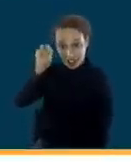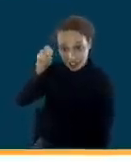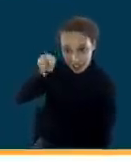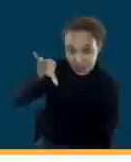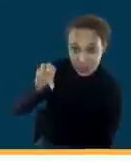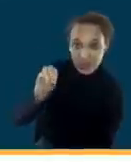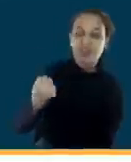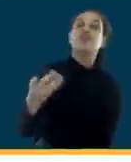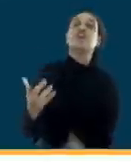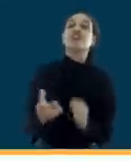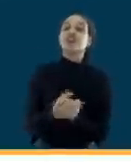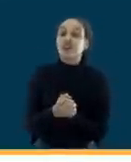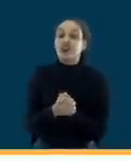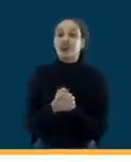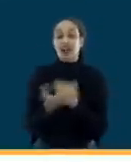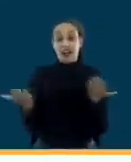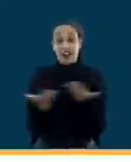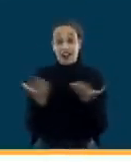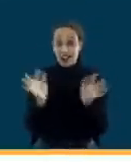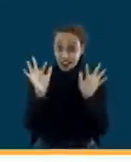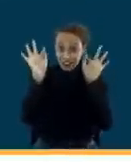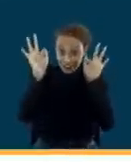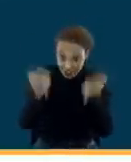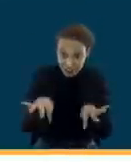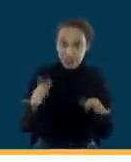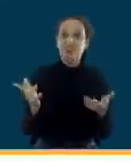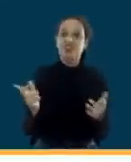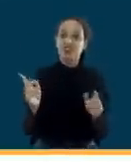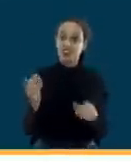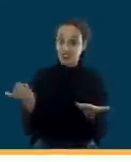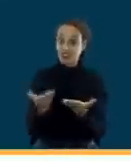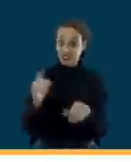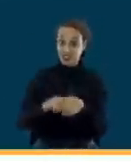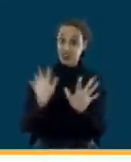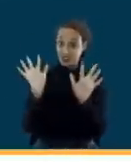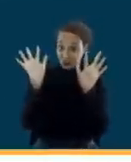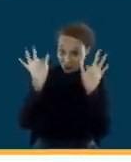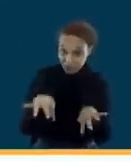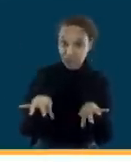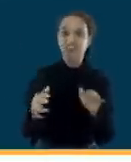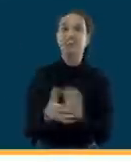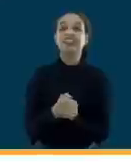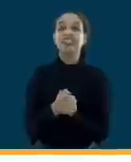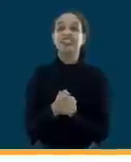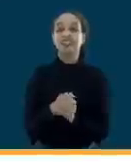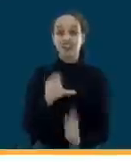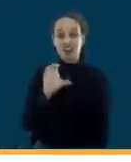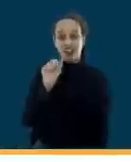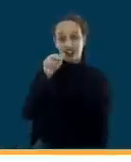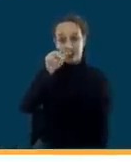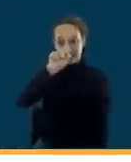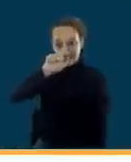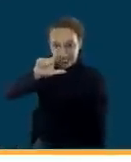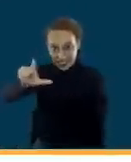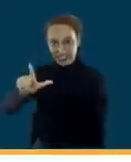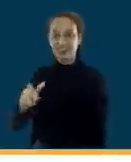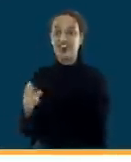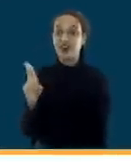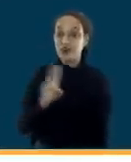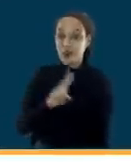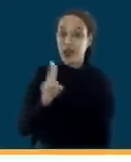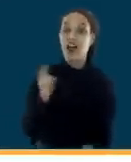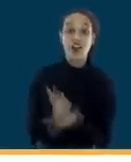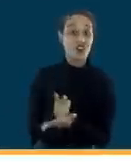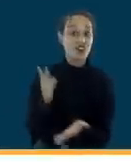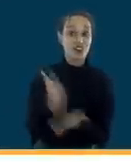aqui encerrando esse encontro, encerrando as nossas transmissões. O canal Emergência Cultural continua com a sua programação.